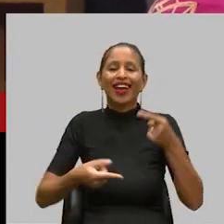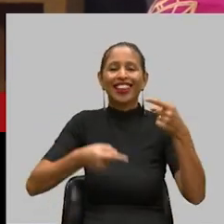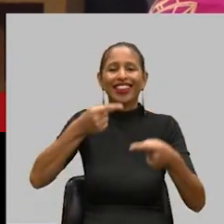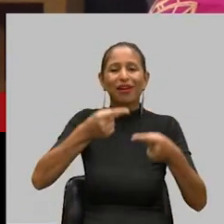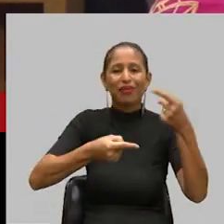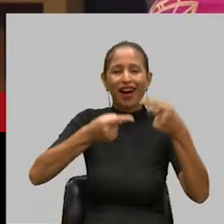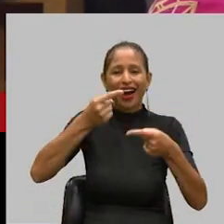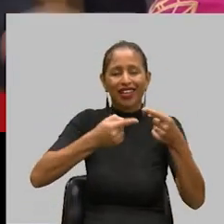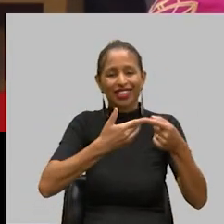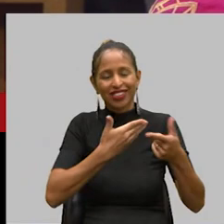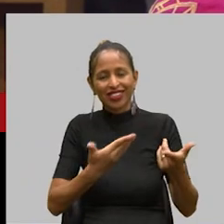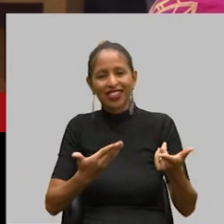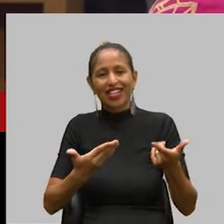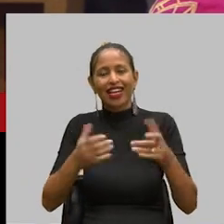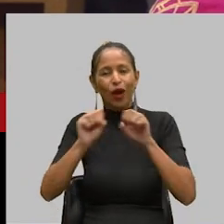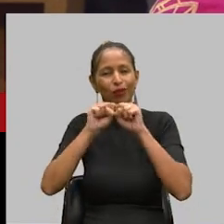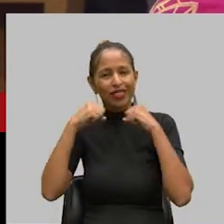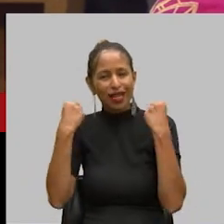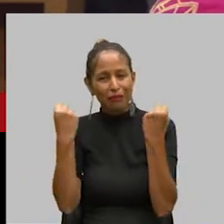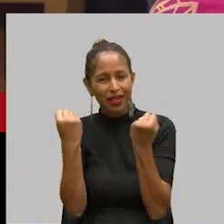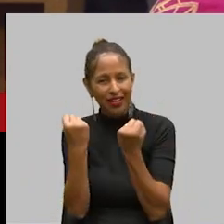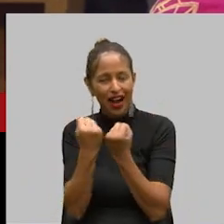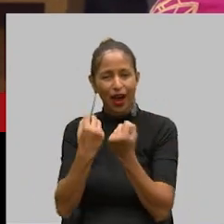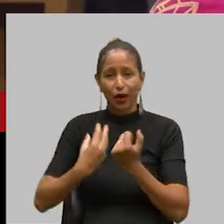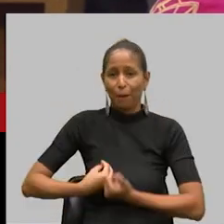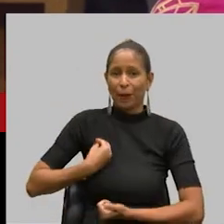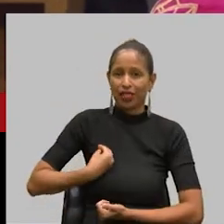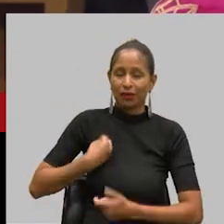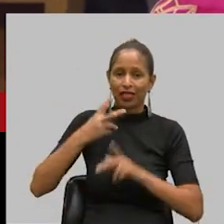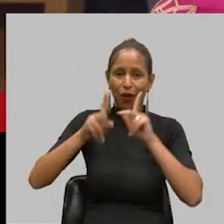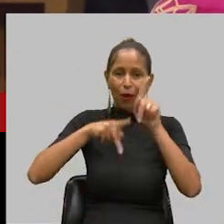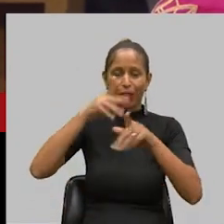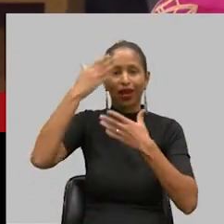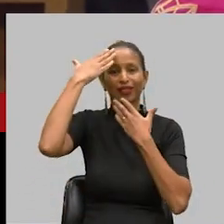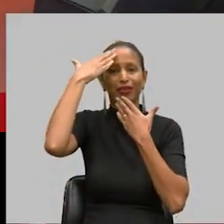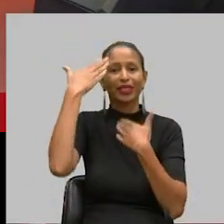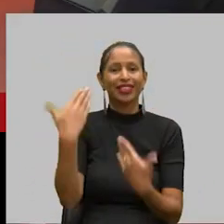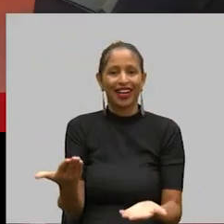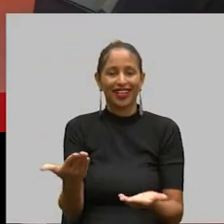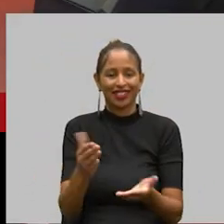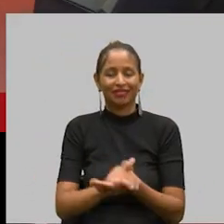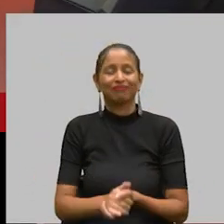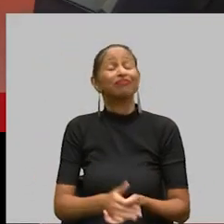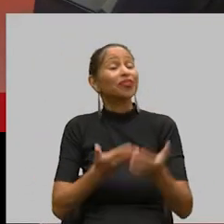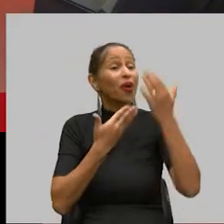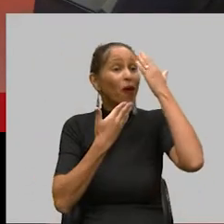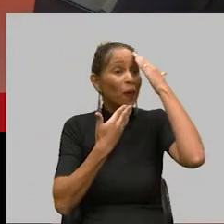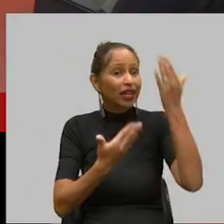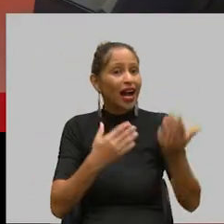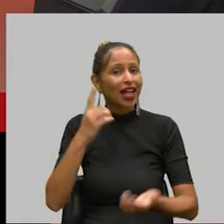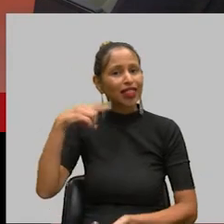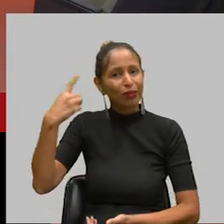público que é um seminário que é o início da Participação Popular obrigado muito obrigado